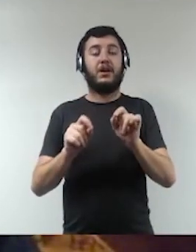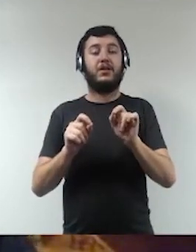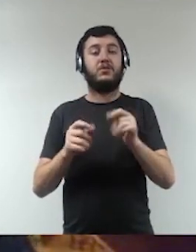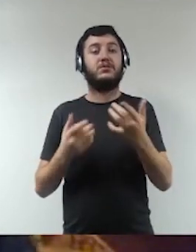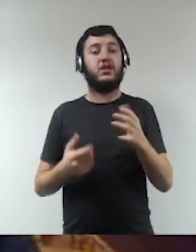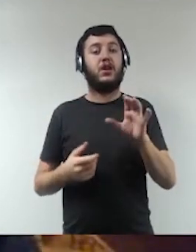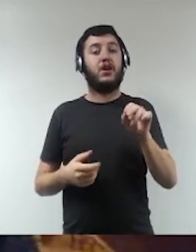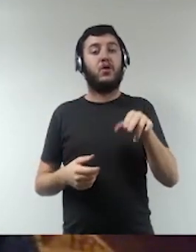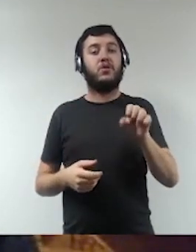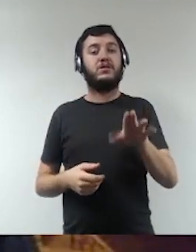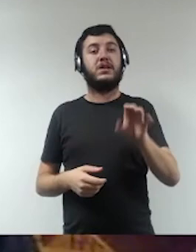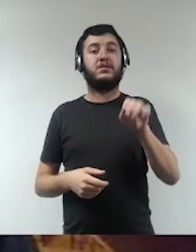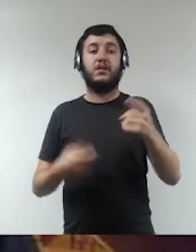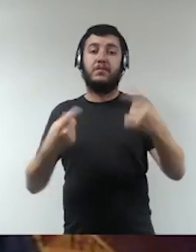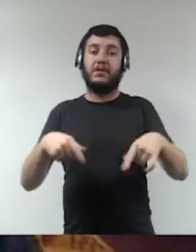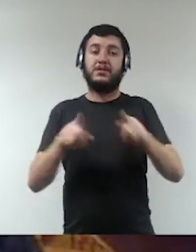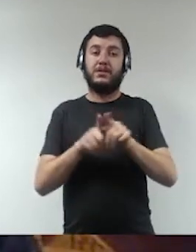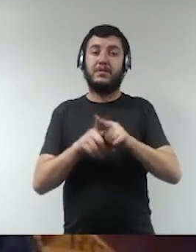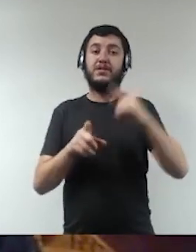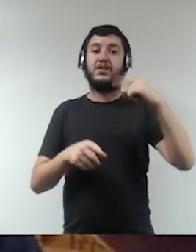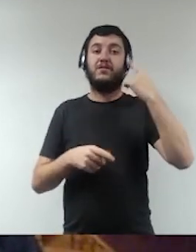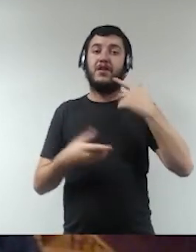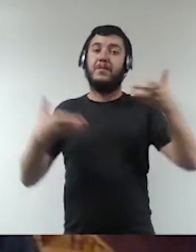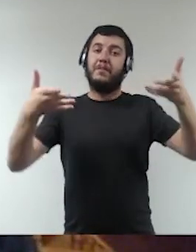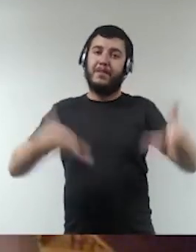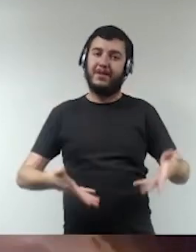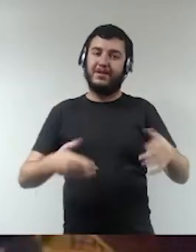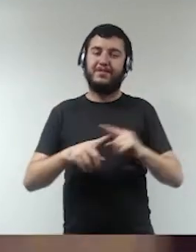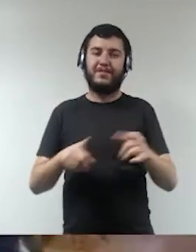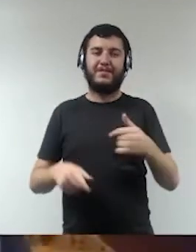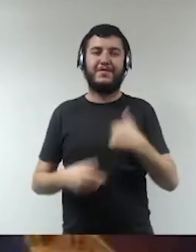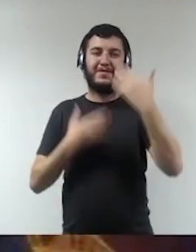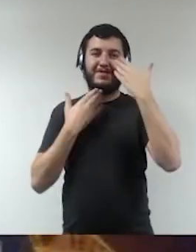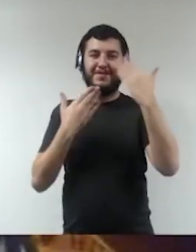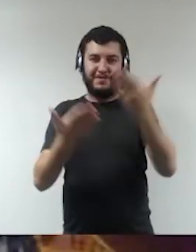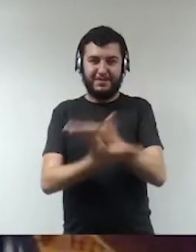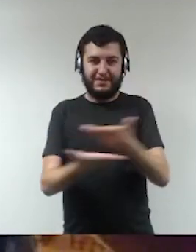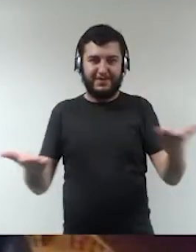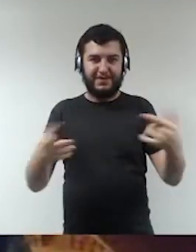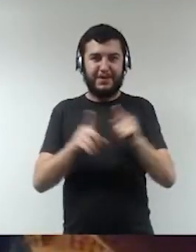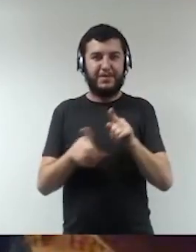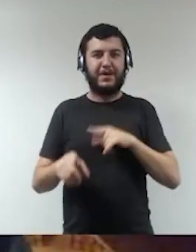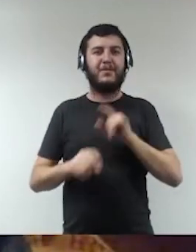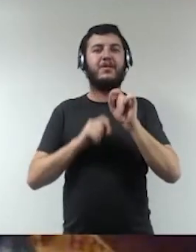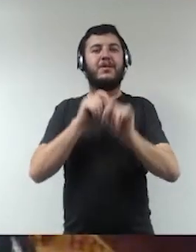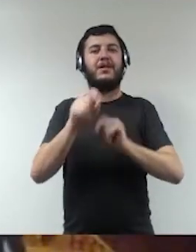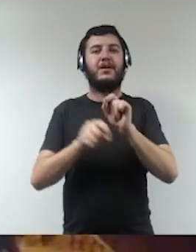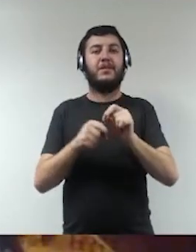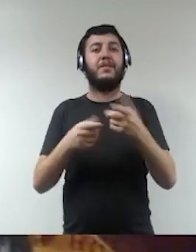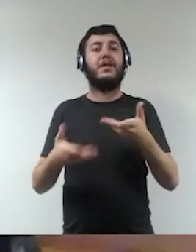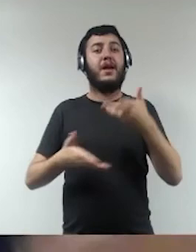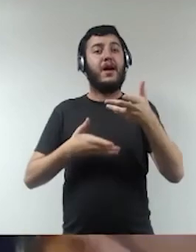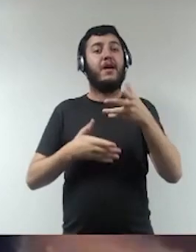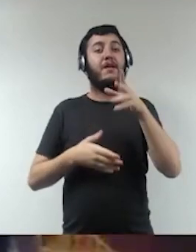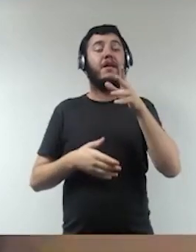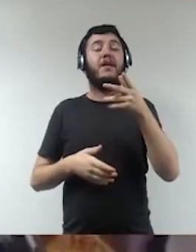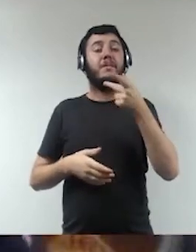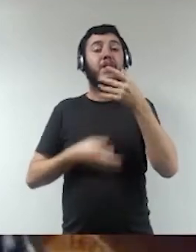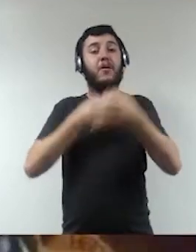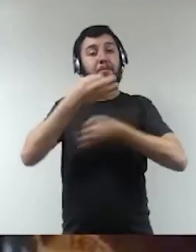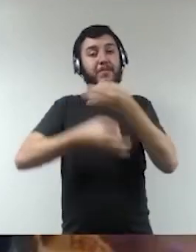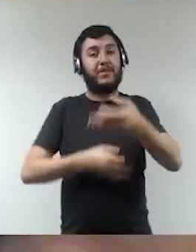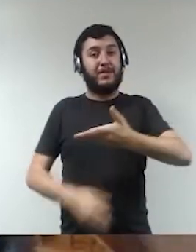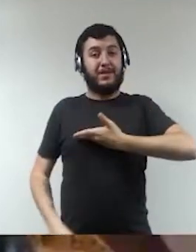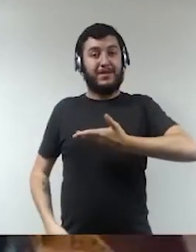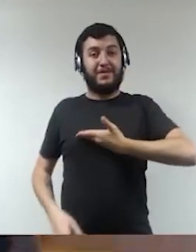advogados com essa visão. Então, eu termino fazendo esse agradecimento até pela fala dos meus dois colegas, que realmente e me emociona, não